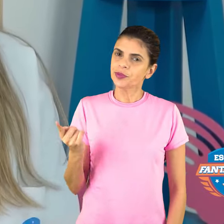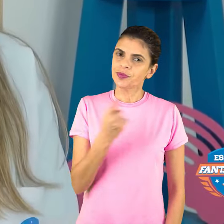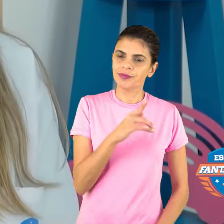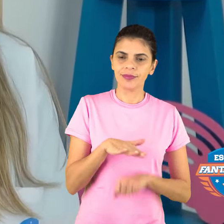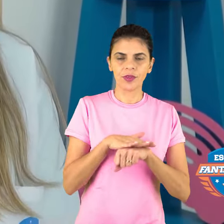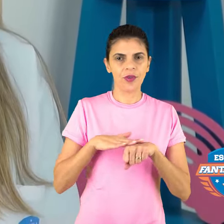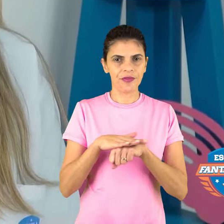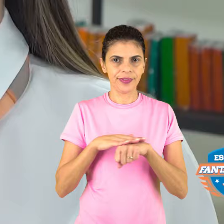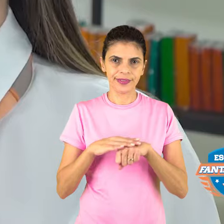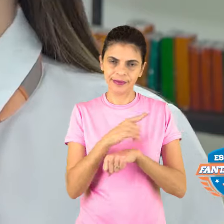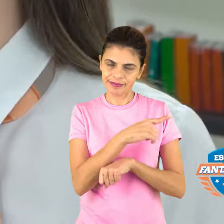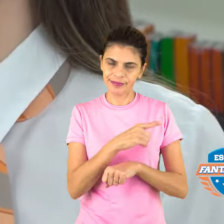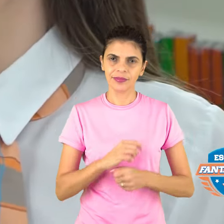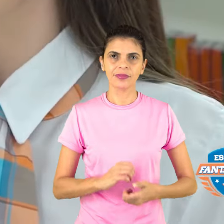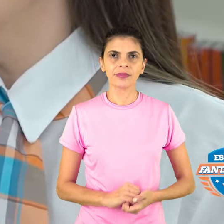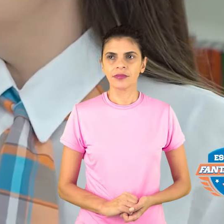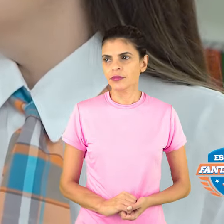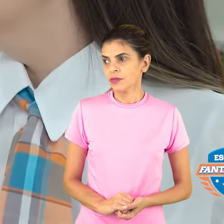lá no pátio.